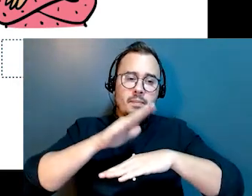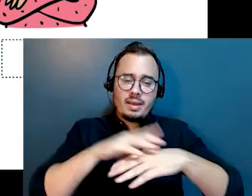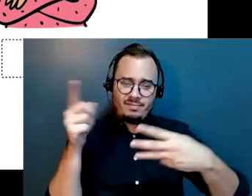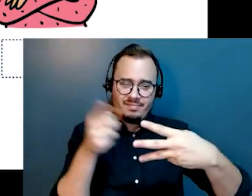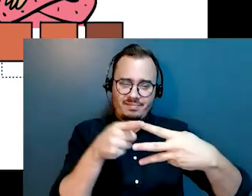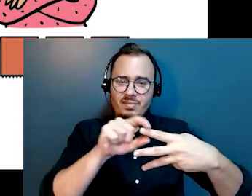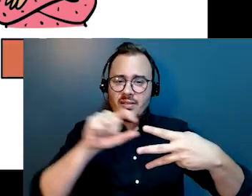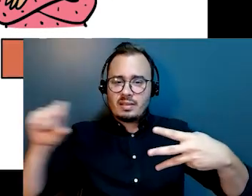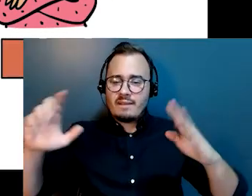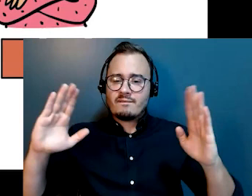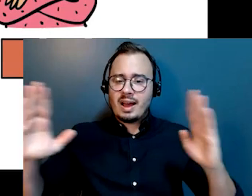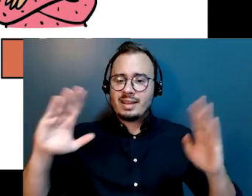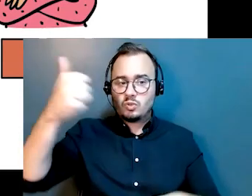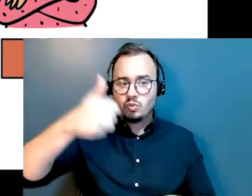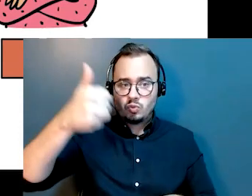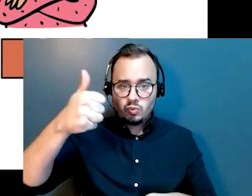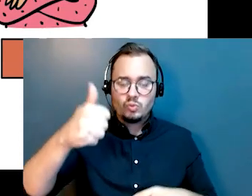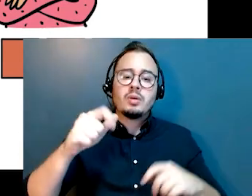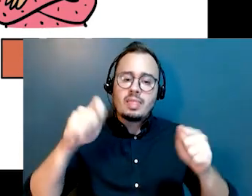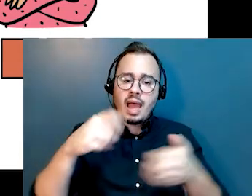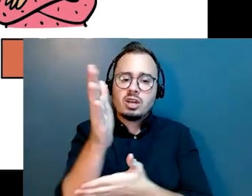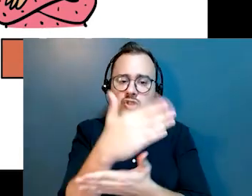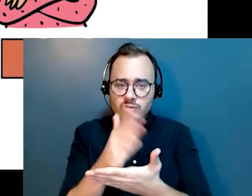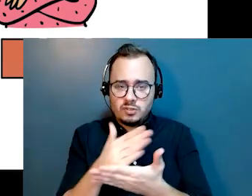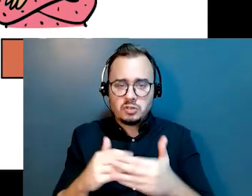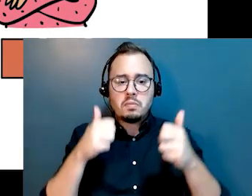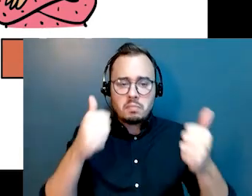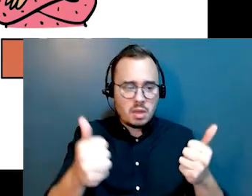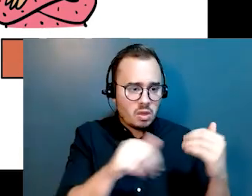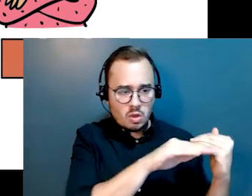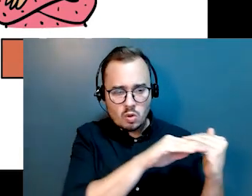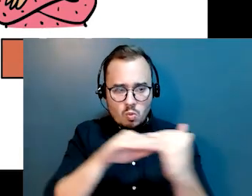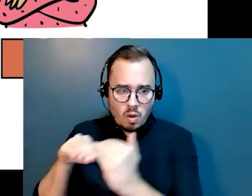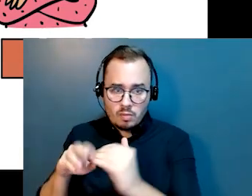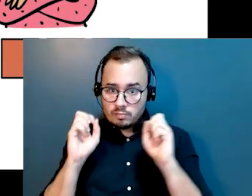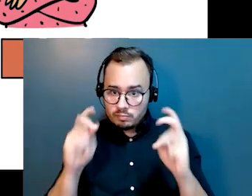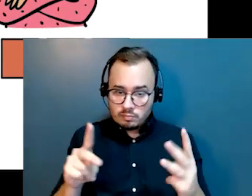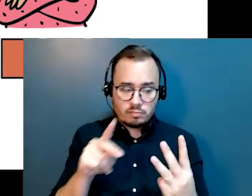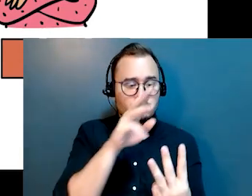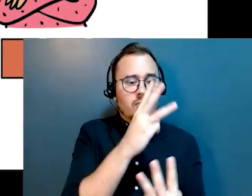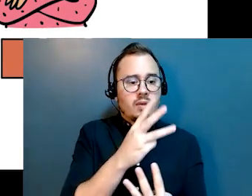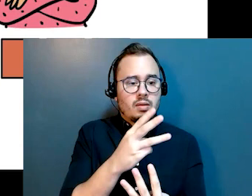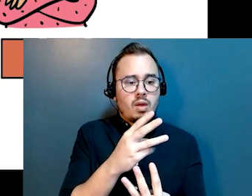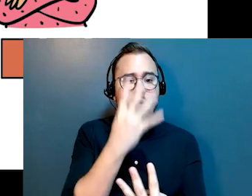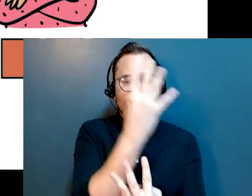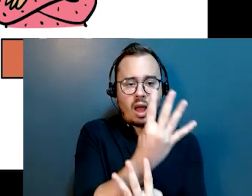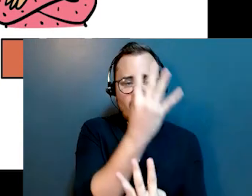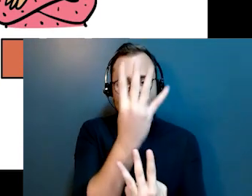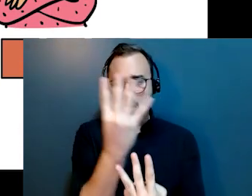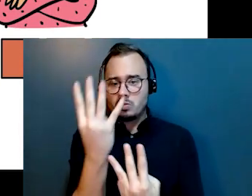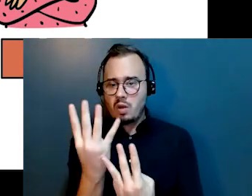iOS, e a Bárbara puxa as atividades de back-end. Perfeito, é o que a gente quer. Todas as atividades